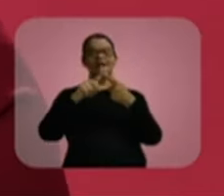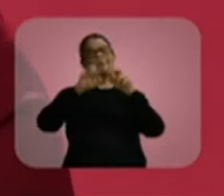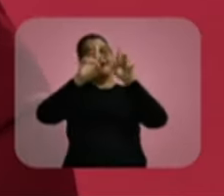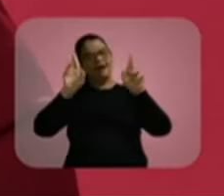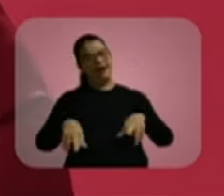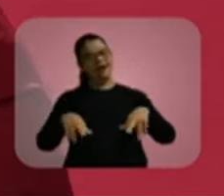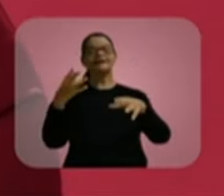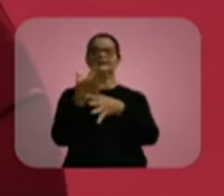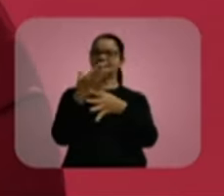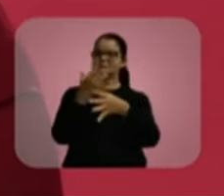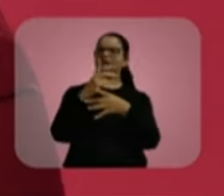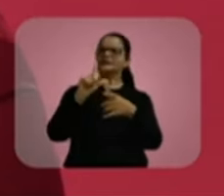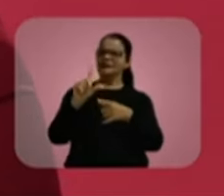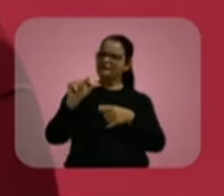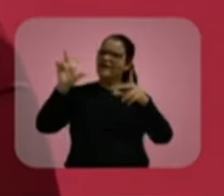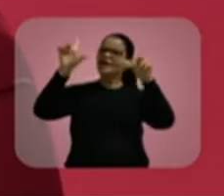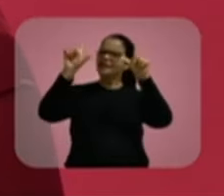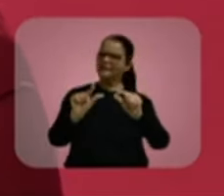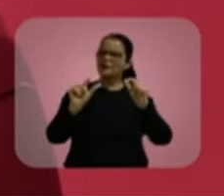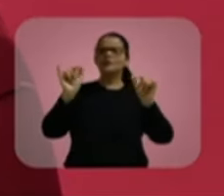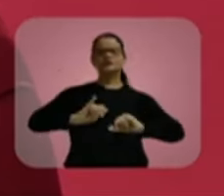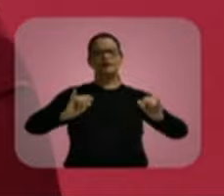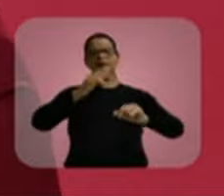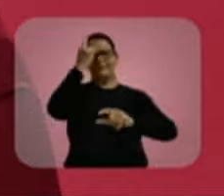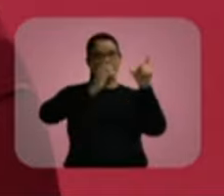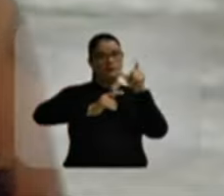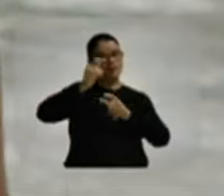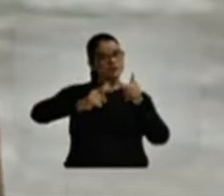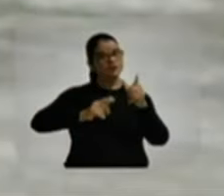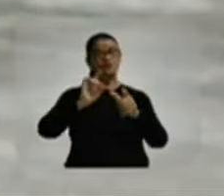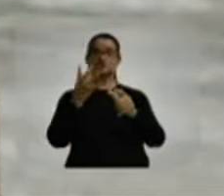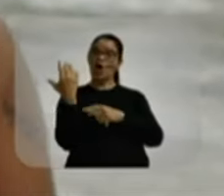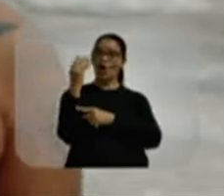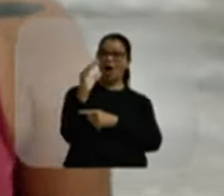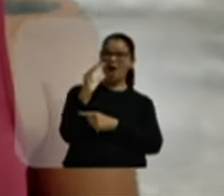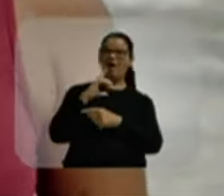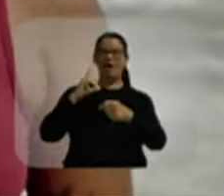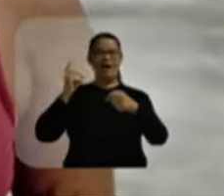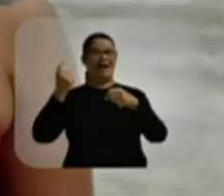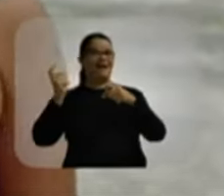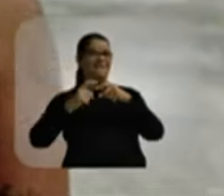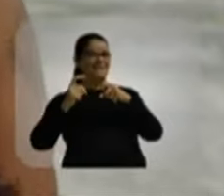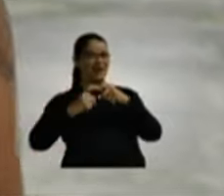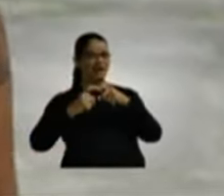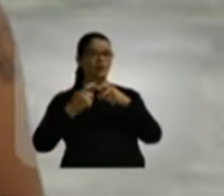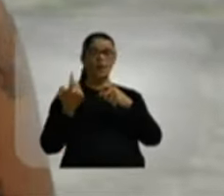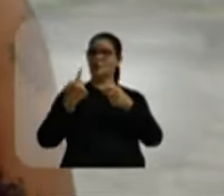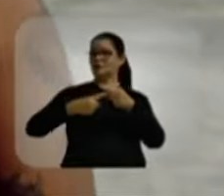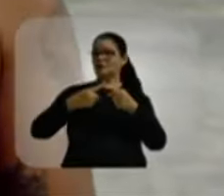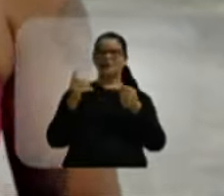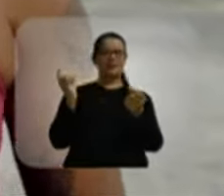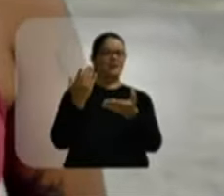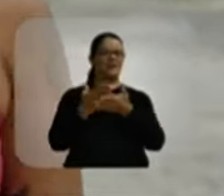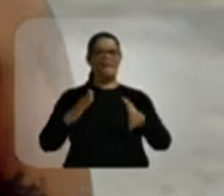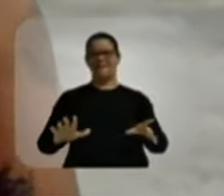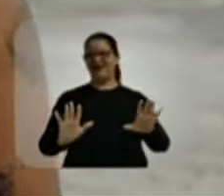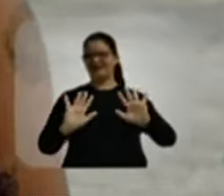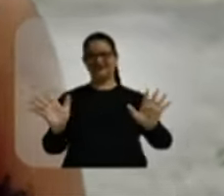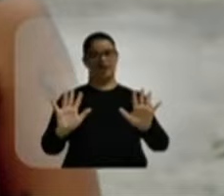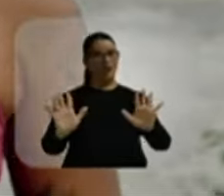da Metropolitana também vai diminuir bastante o sofrimento das pessoas. Mas só colocar médicos no interior não basta. Por